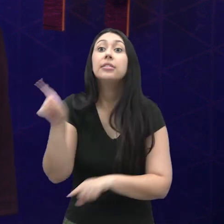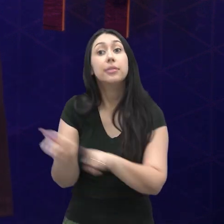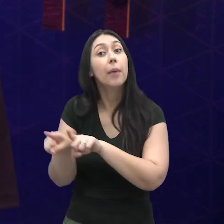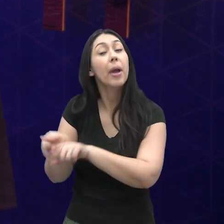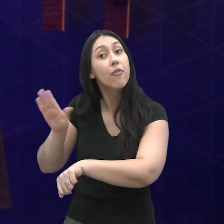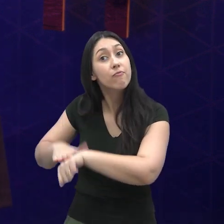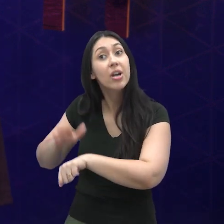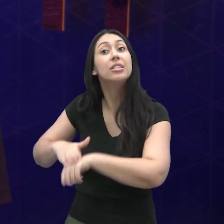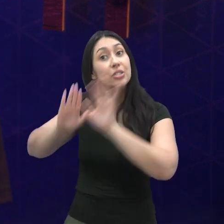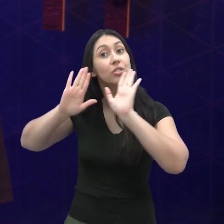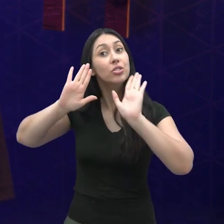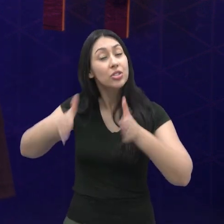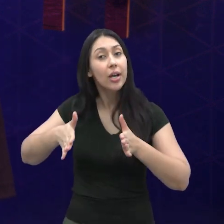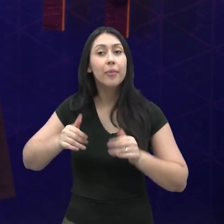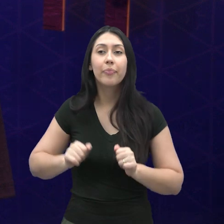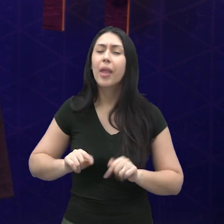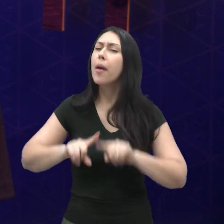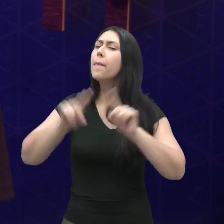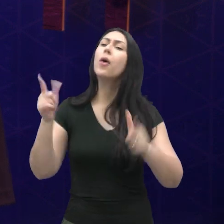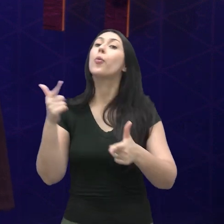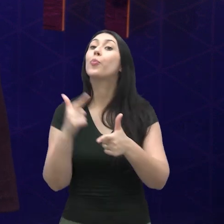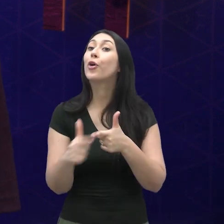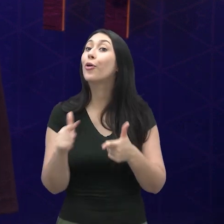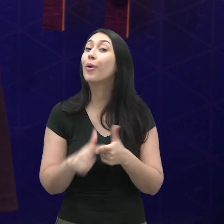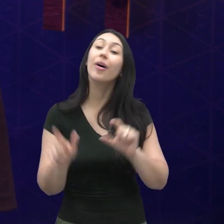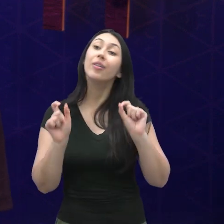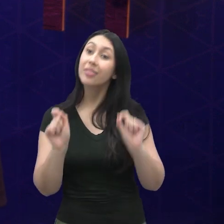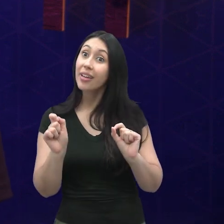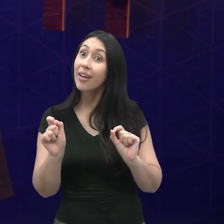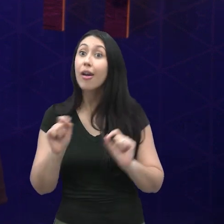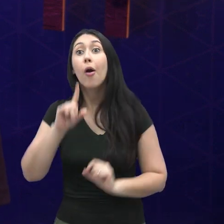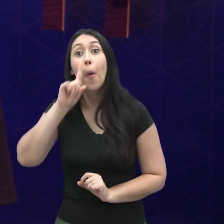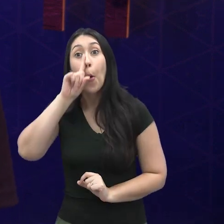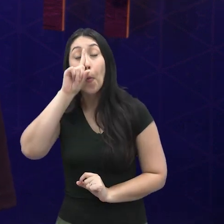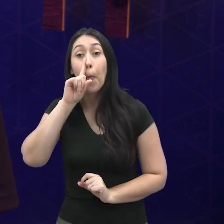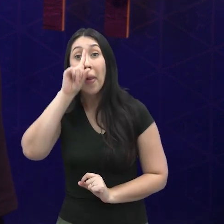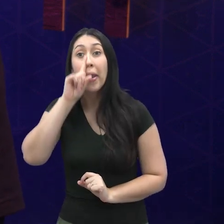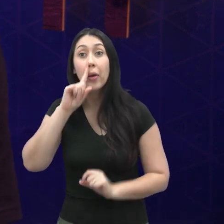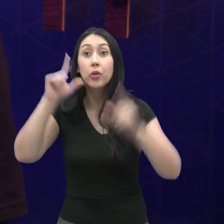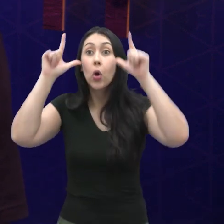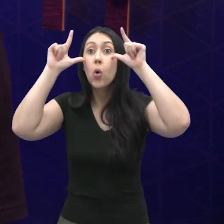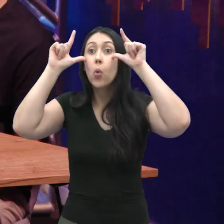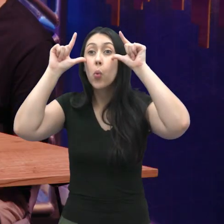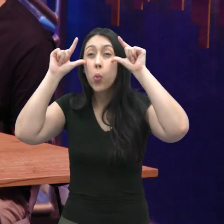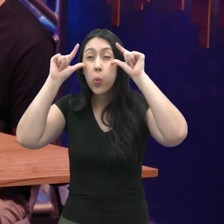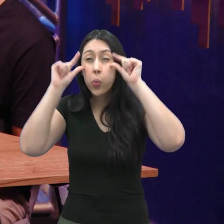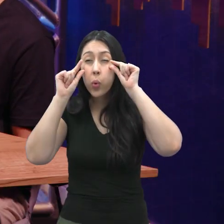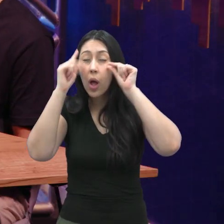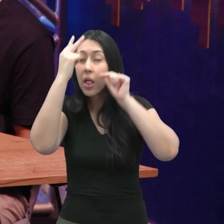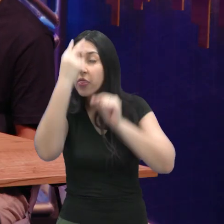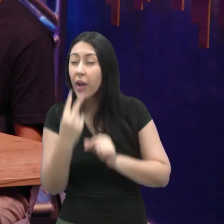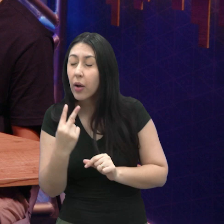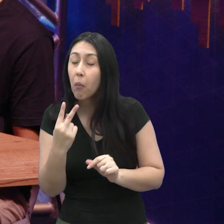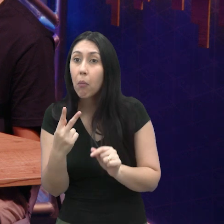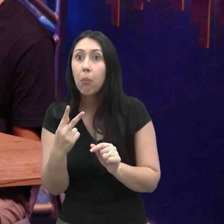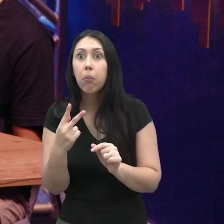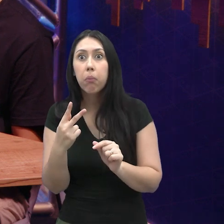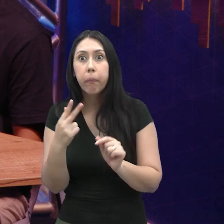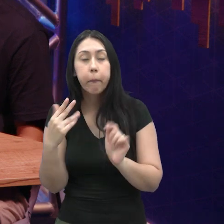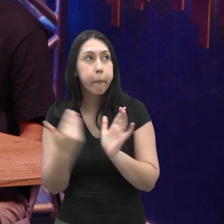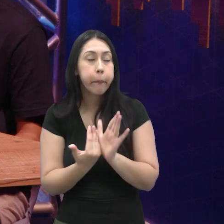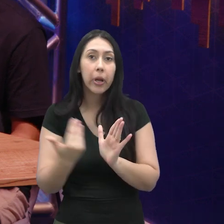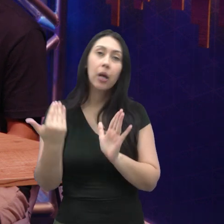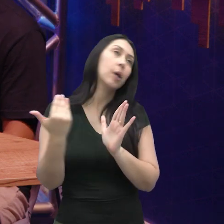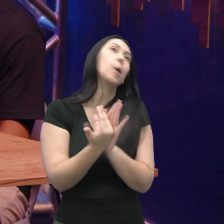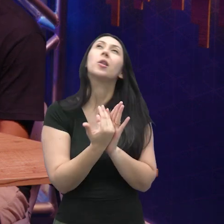já fazendo, né? A grande questão é que o risco de você perder a visão é gigante.